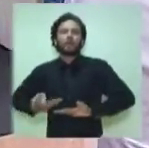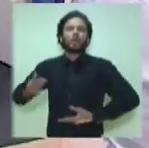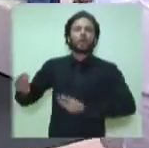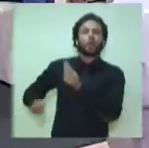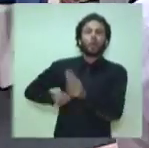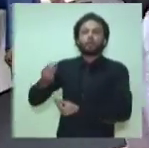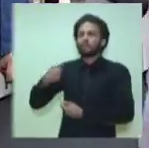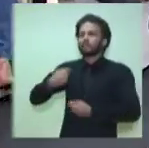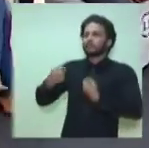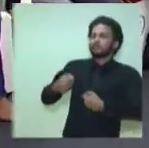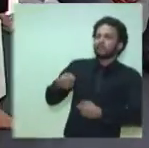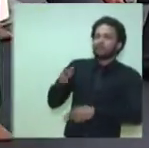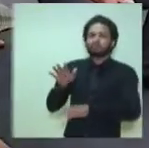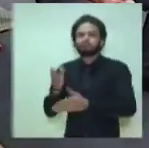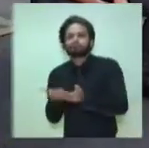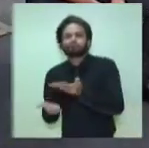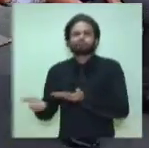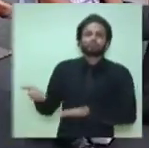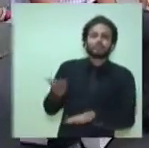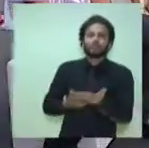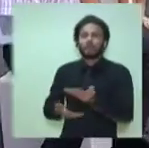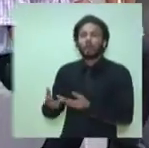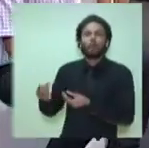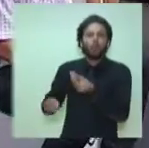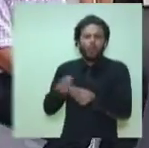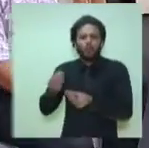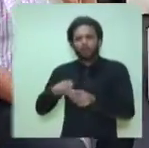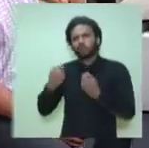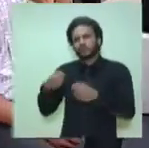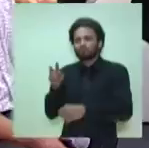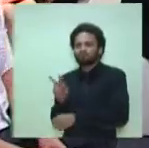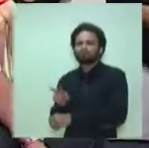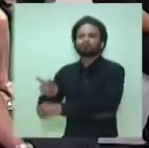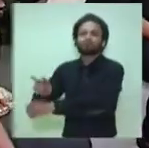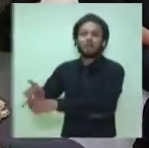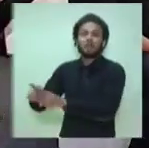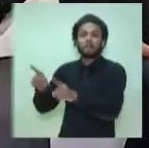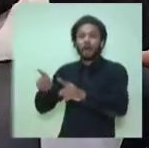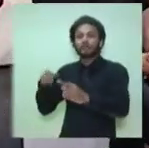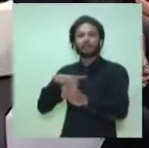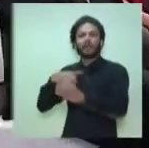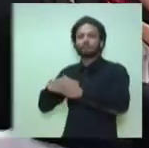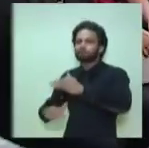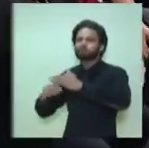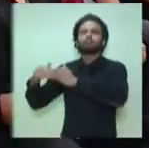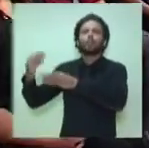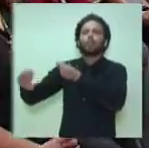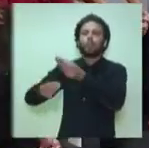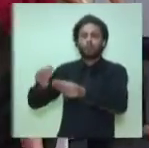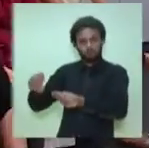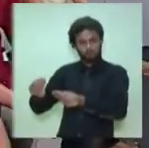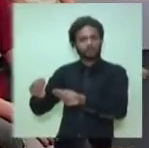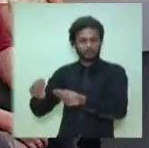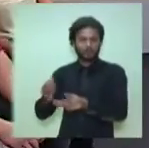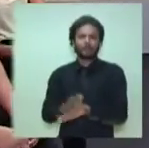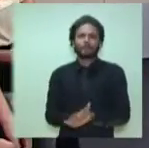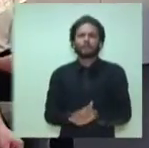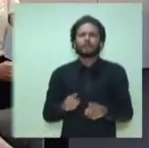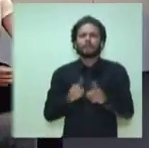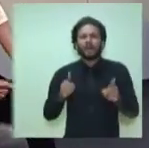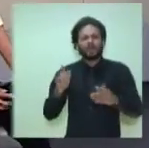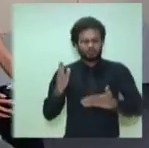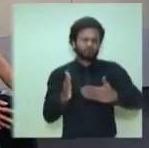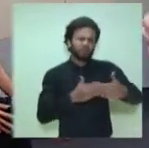Eu tenho que, na verdade, proteger, mas dentro dos meus limites. E faço isso dentro dos meus limites para valer. O fato, e acho que qualquer